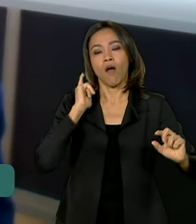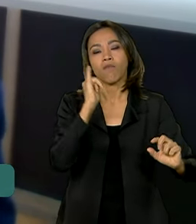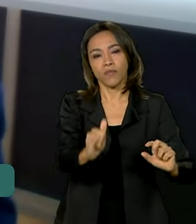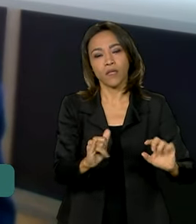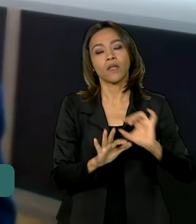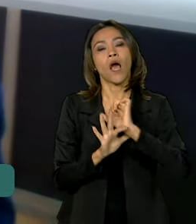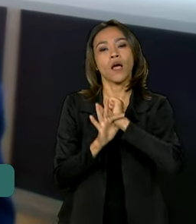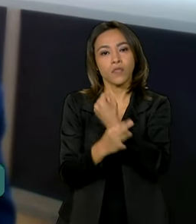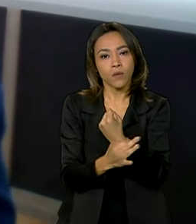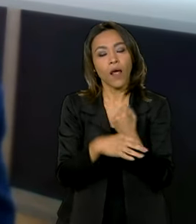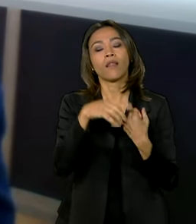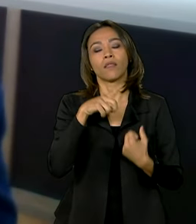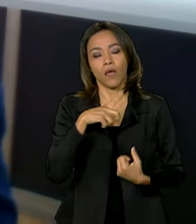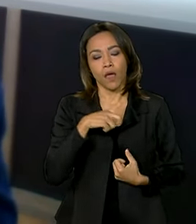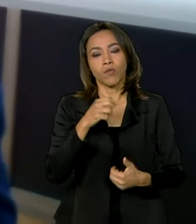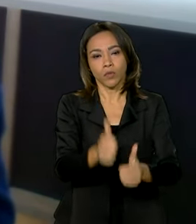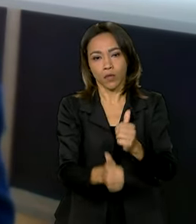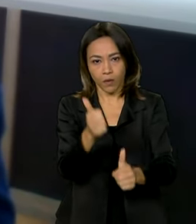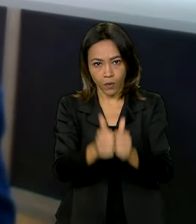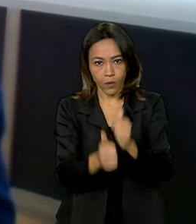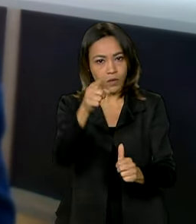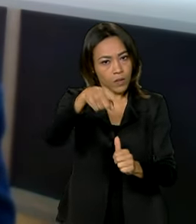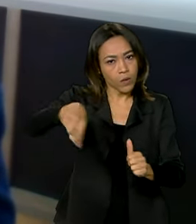vamos conseguir temos arroz para abastecer o nosso país